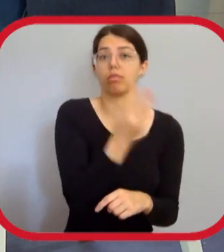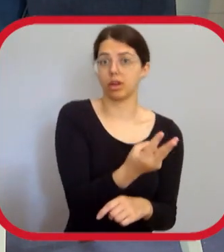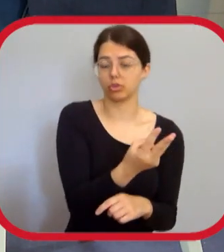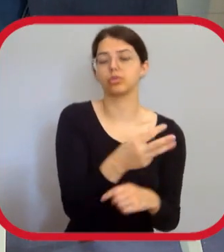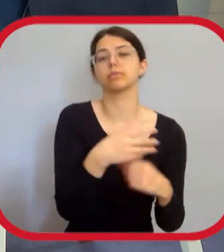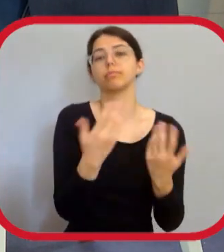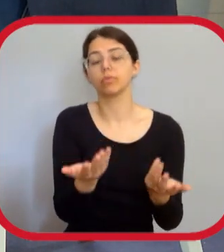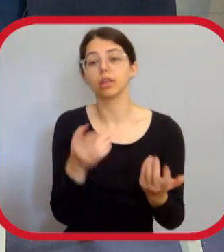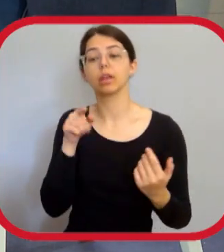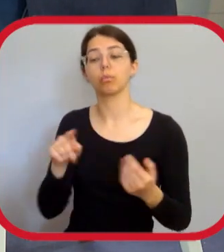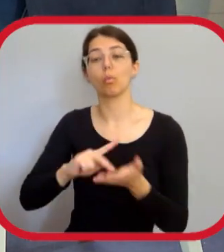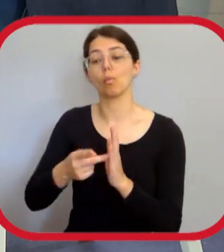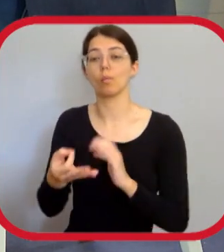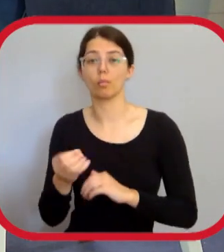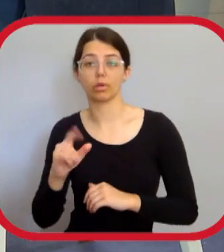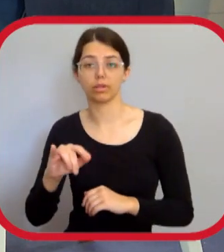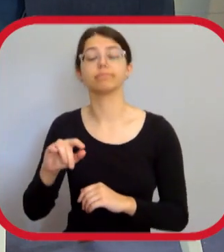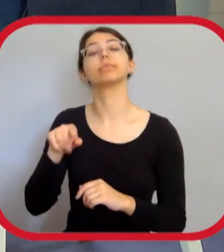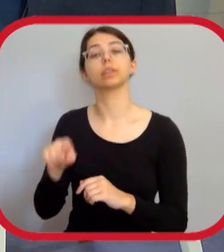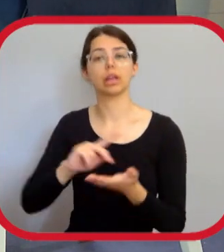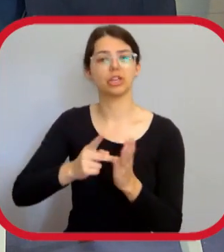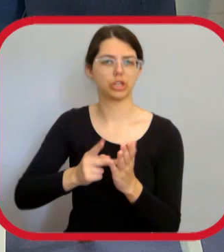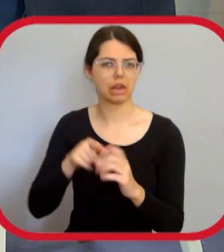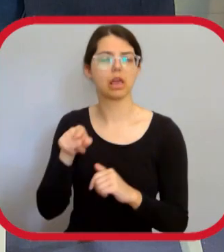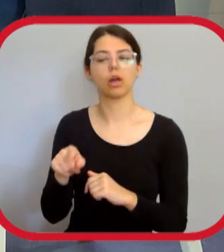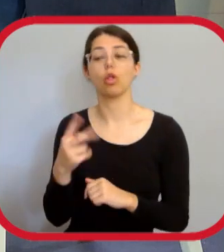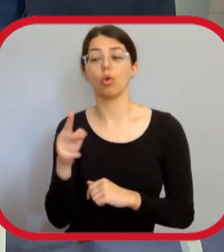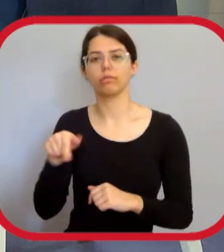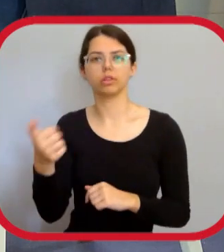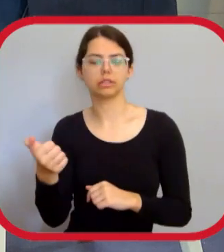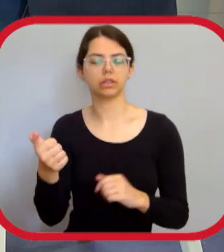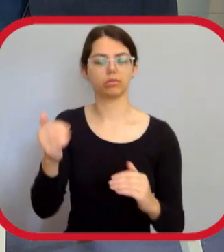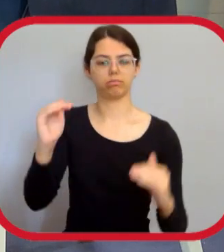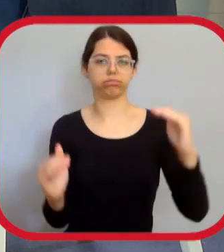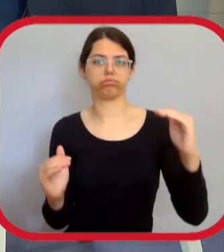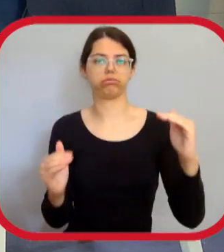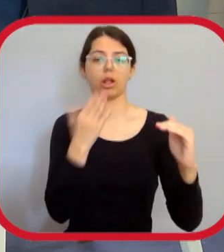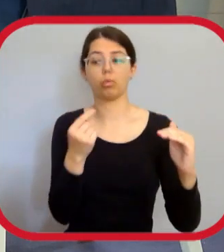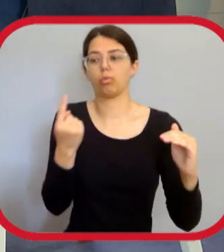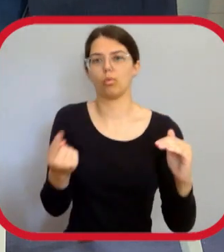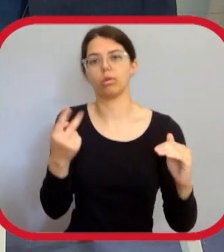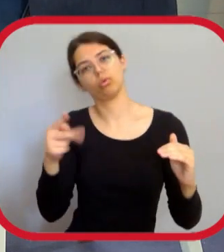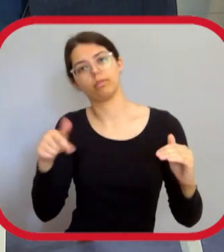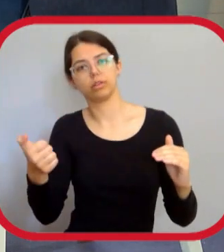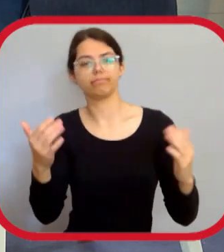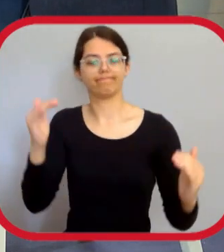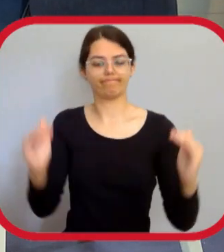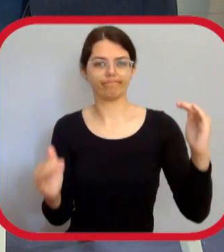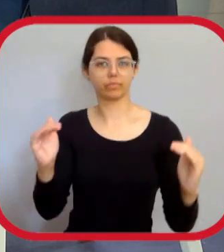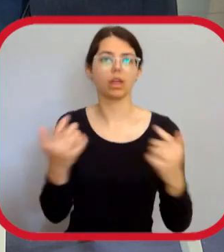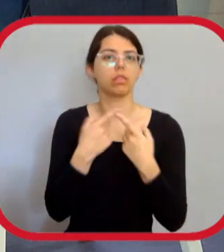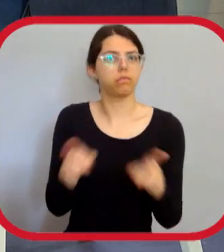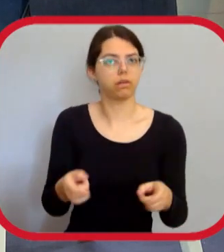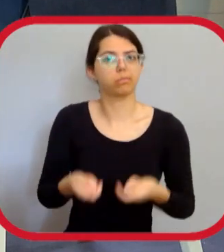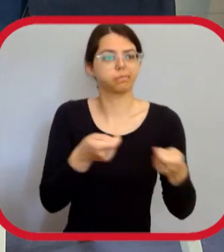uma formação de engenharia numa universidade e depois no Politécnico tem 2,5, veja o que é a diferença desta matéria do ponto de vista